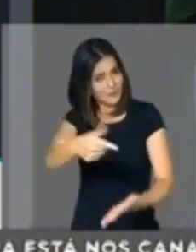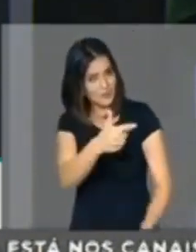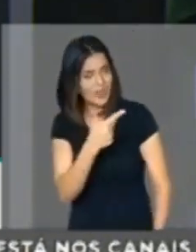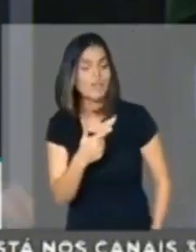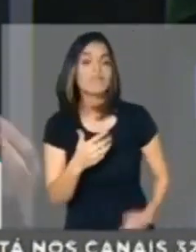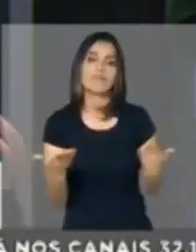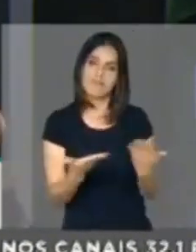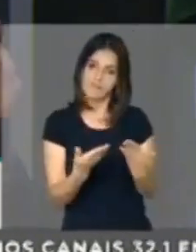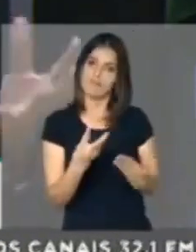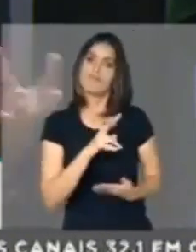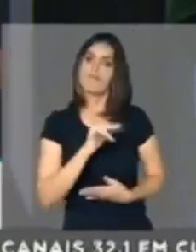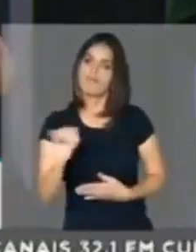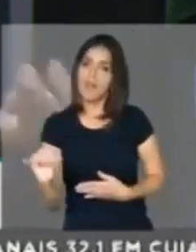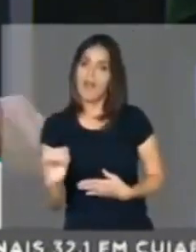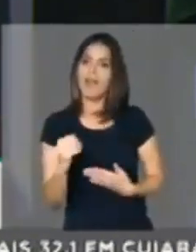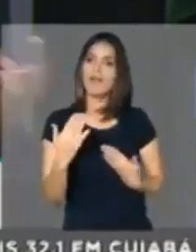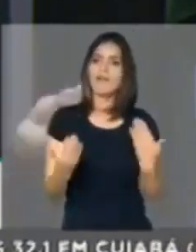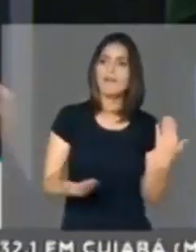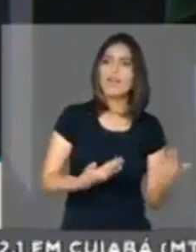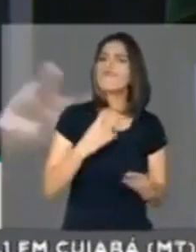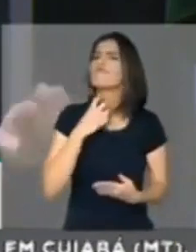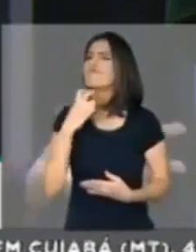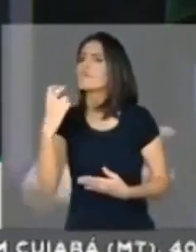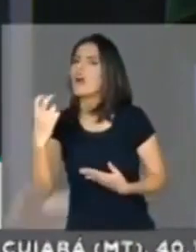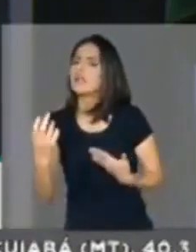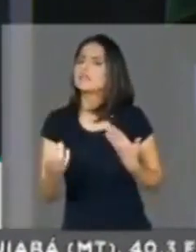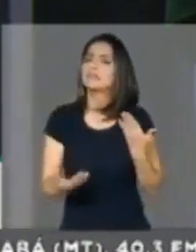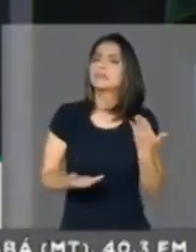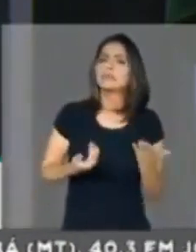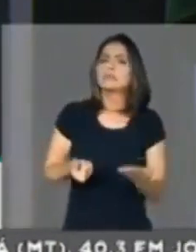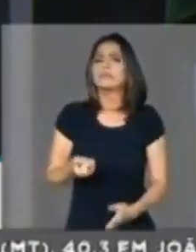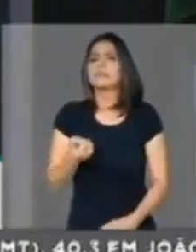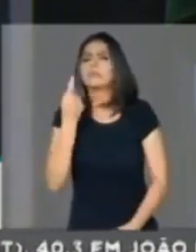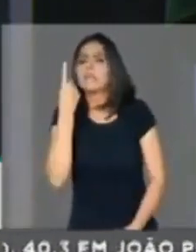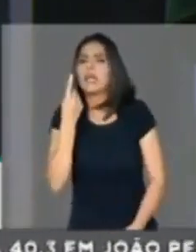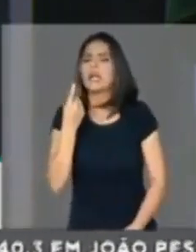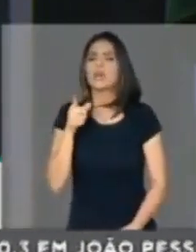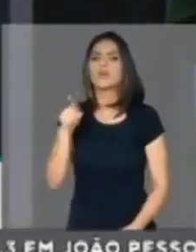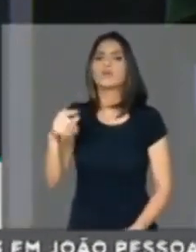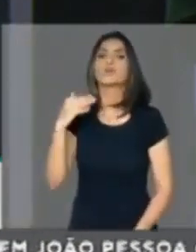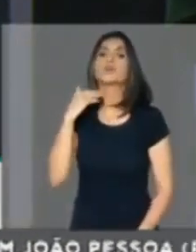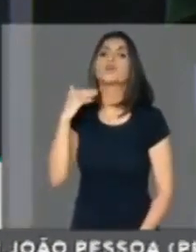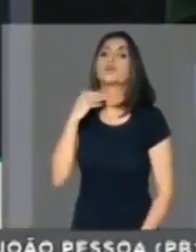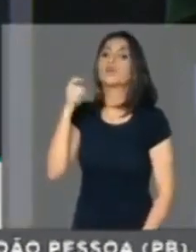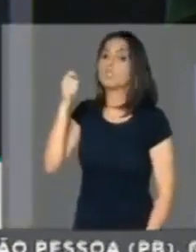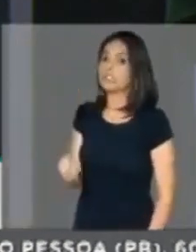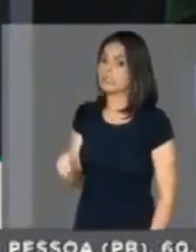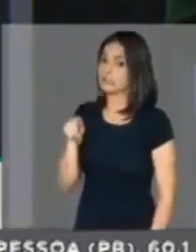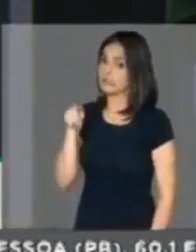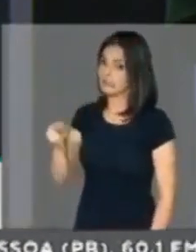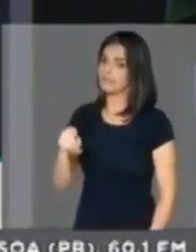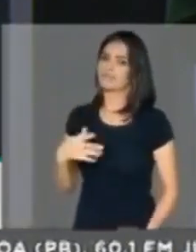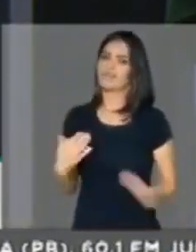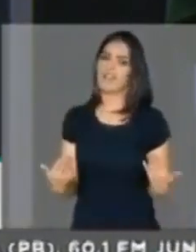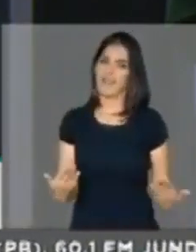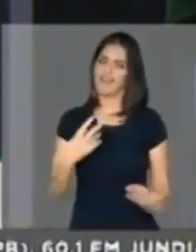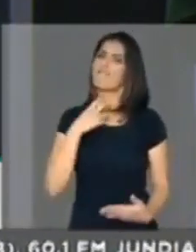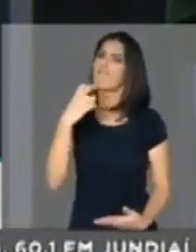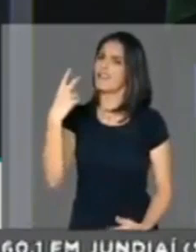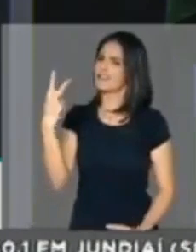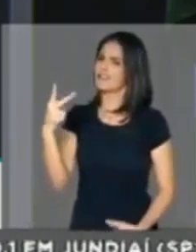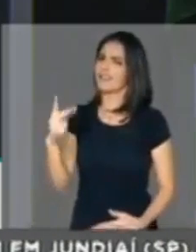a voz, meio de marreco, meio estranha, do juiz do Paraná. Inconfundível virá a voz